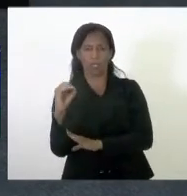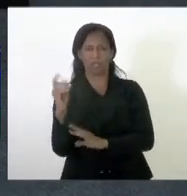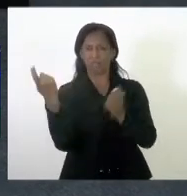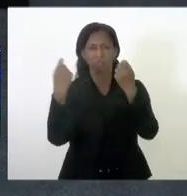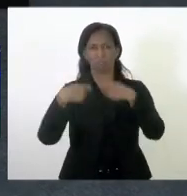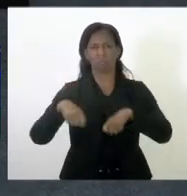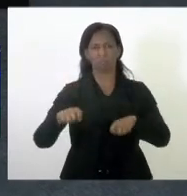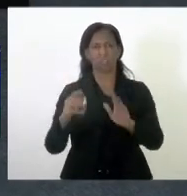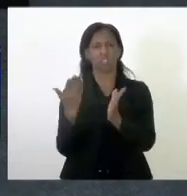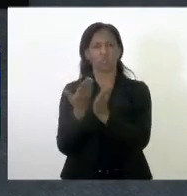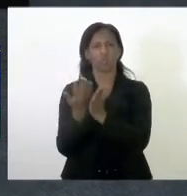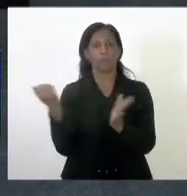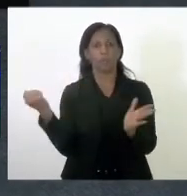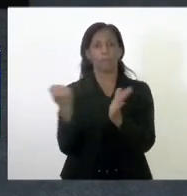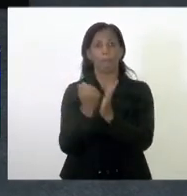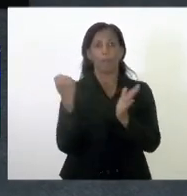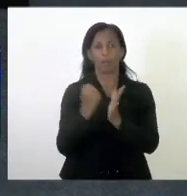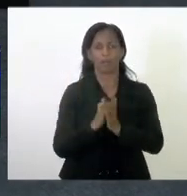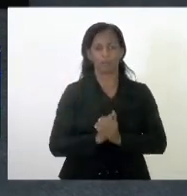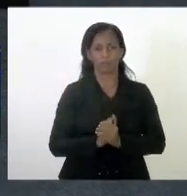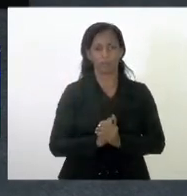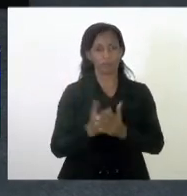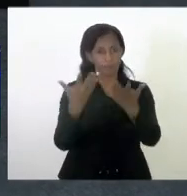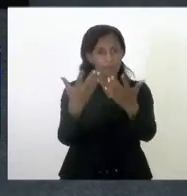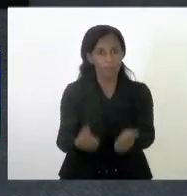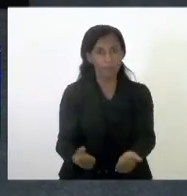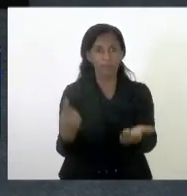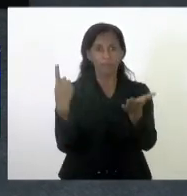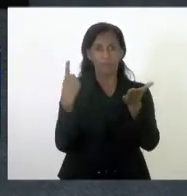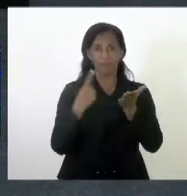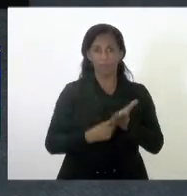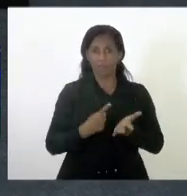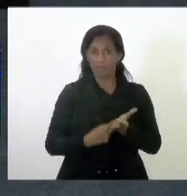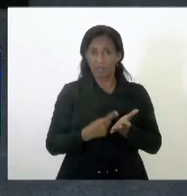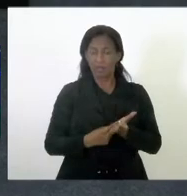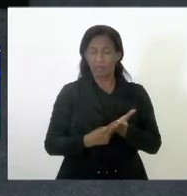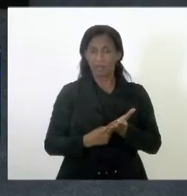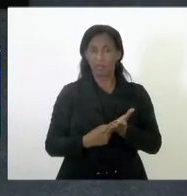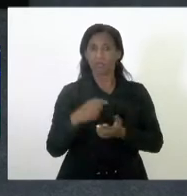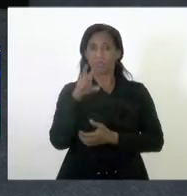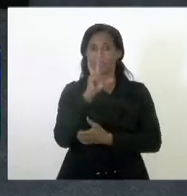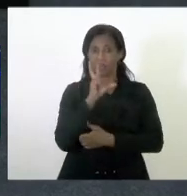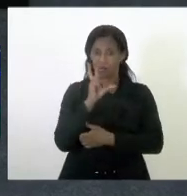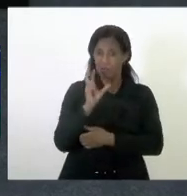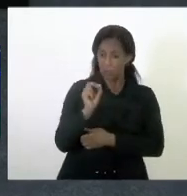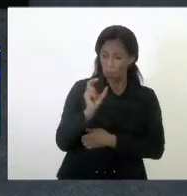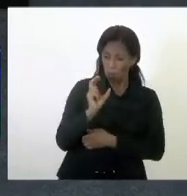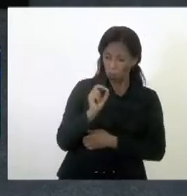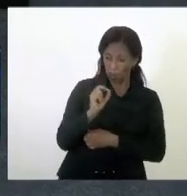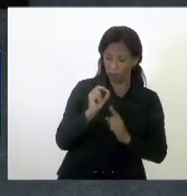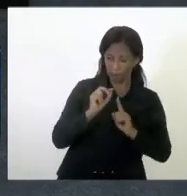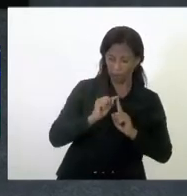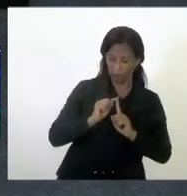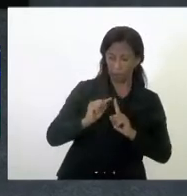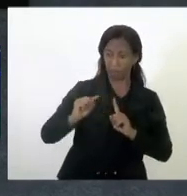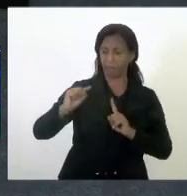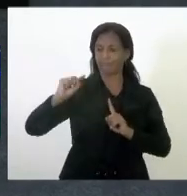impacto. E aceitamos o acordo de ser 50 até